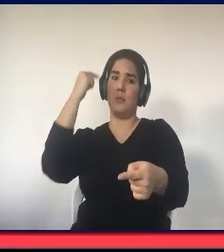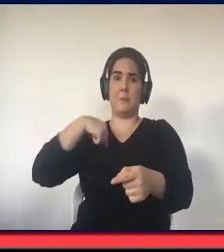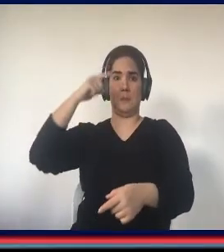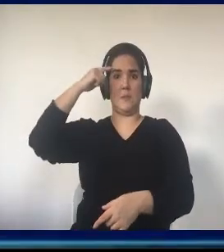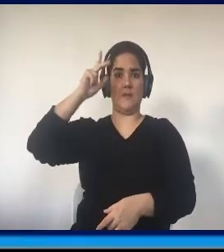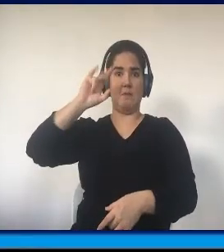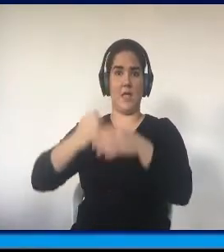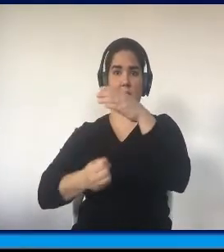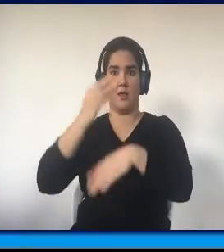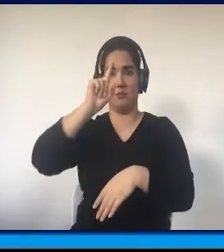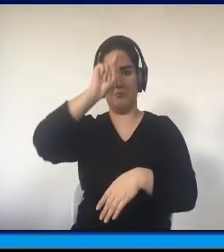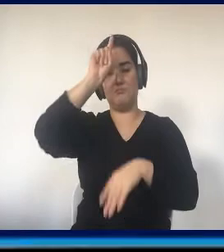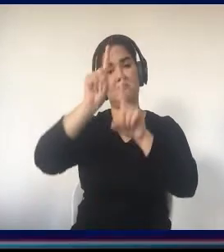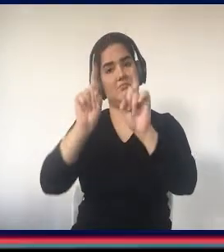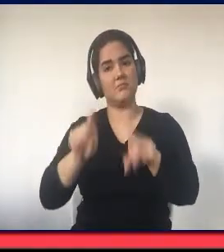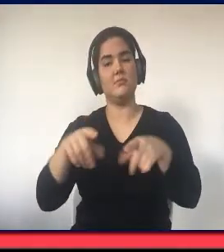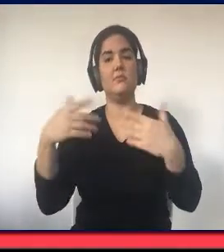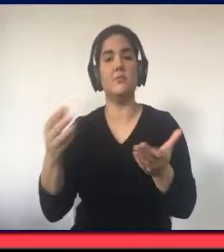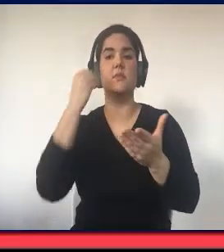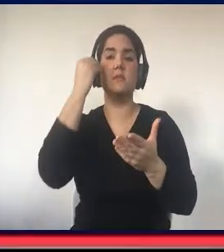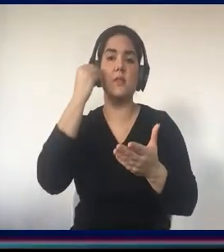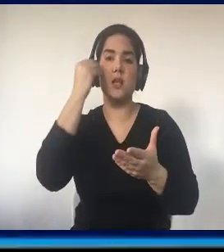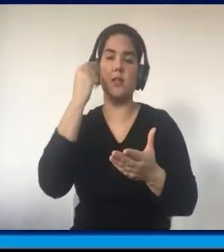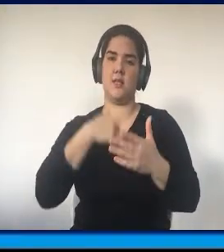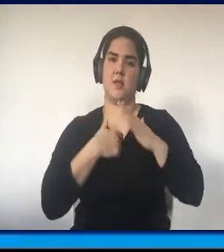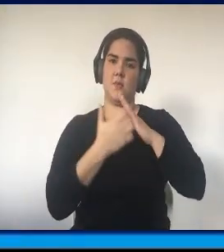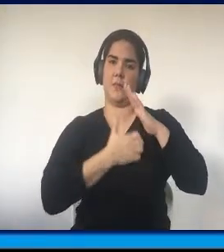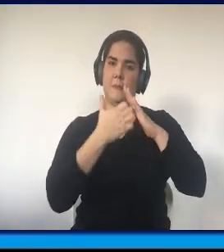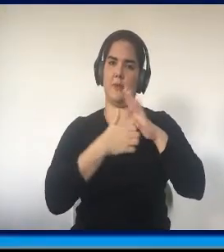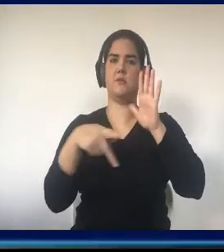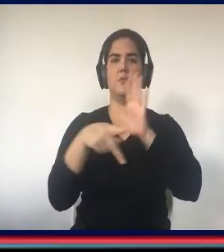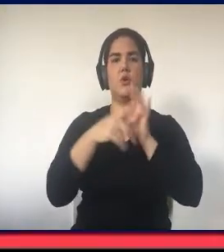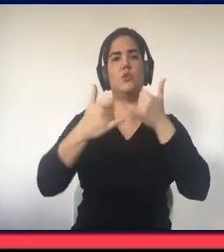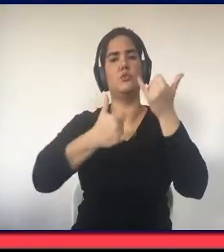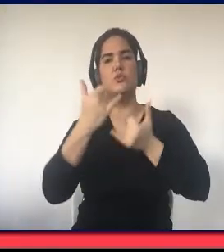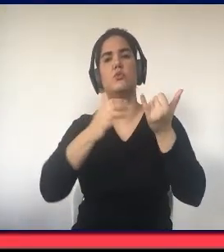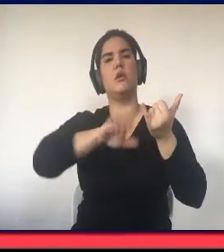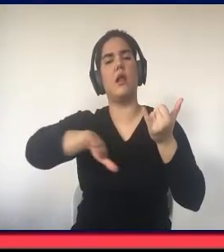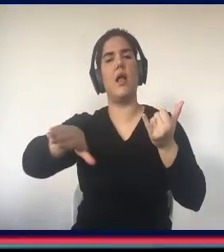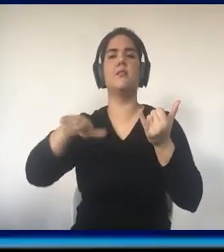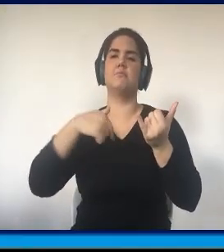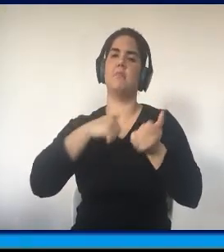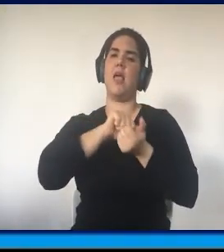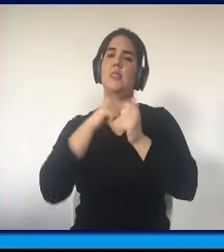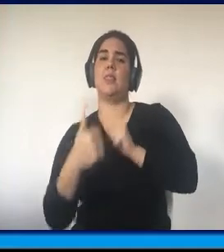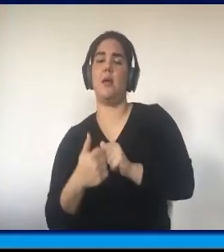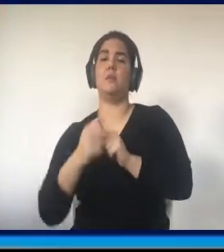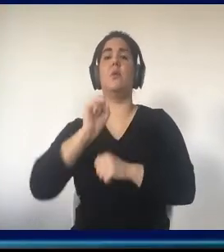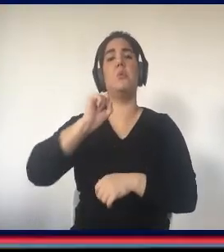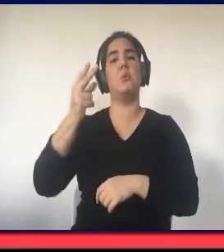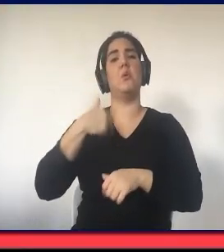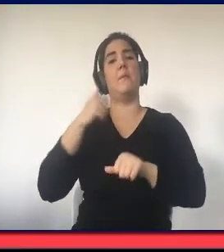à nossa realidade como empresa de recreação e recreador para atender esse público, ou a gente pega um outro viés que eu chamo de